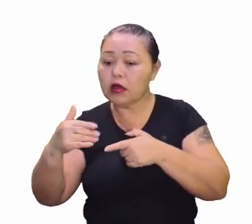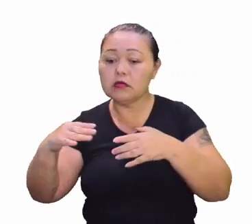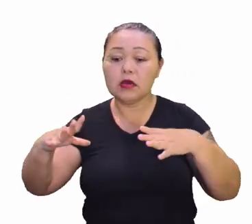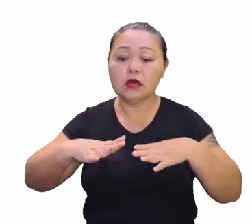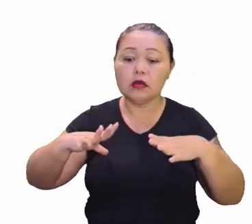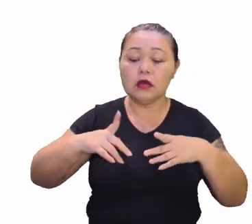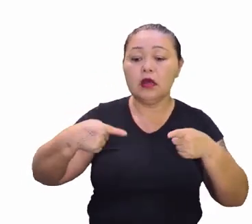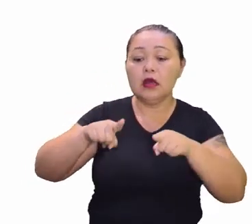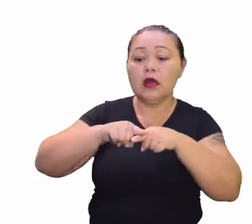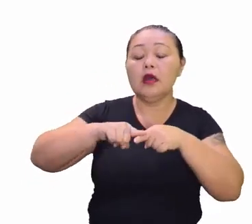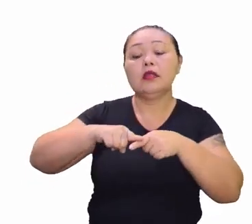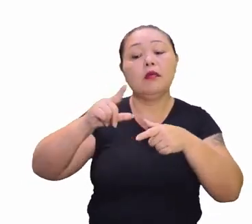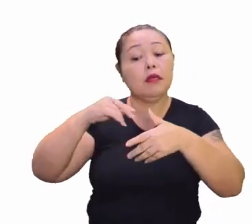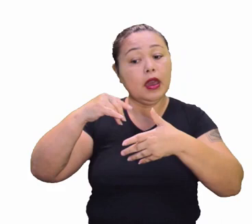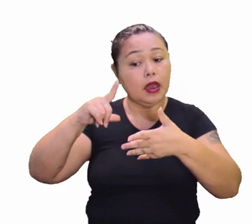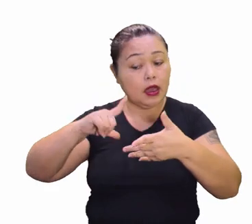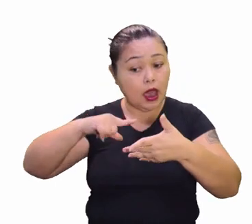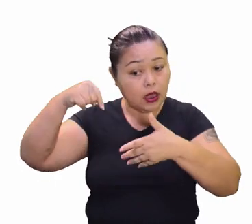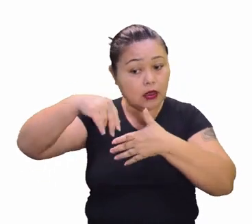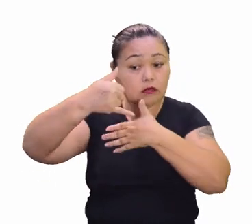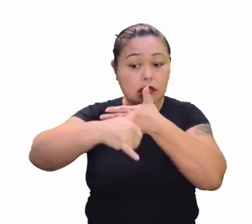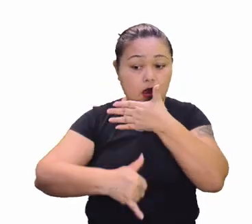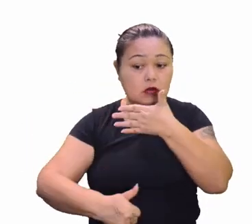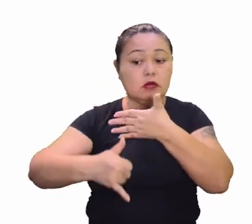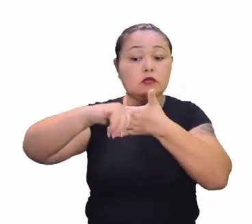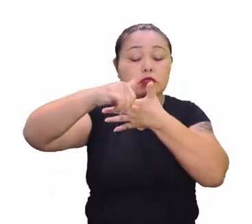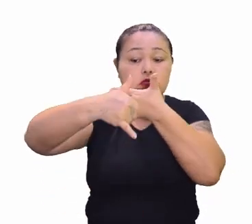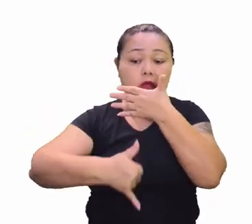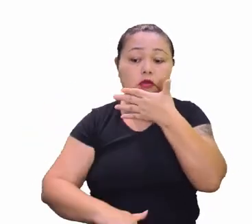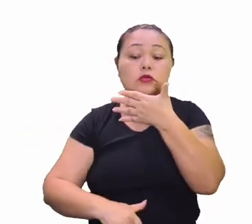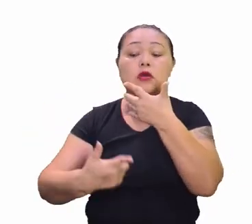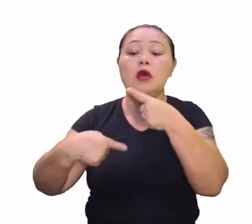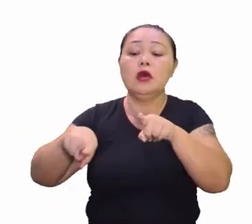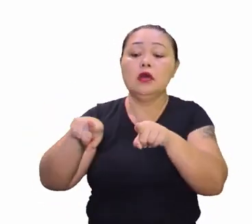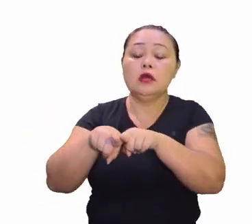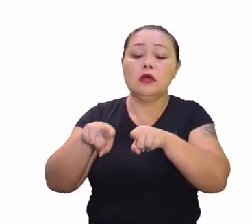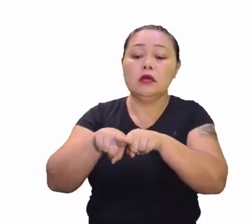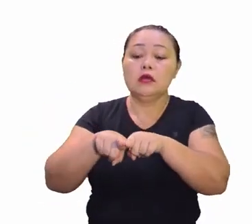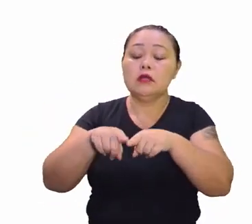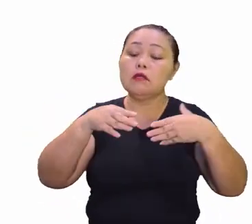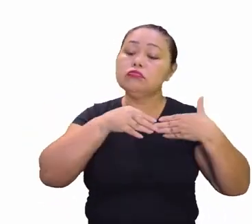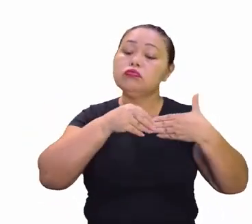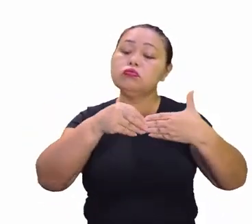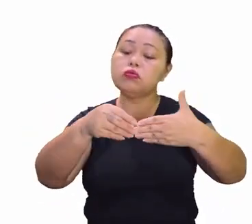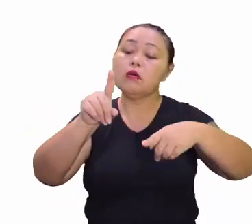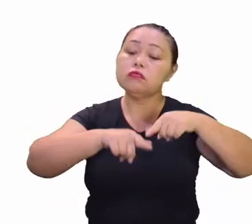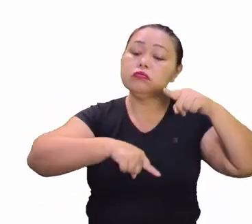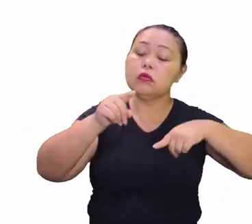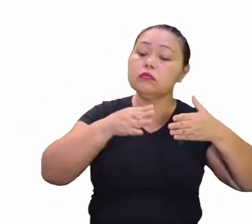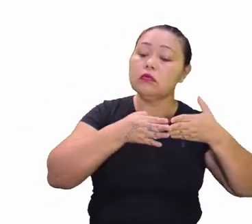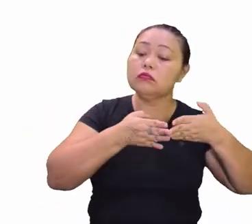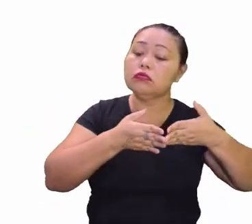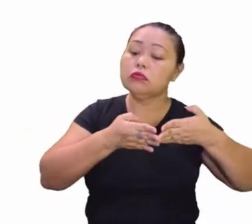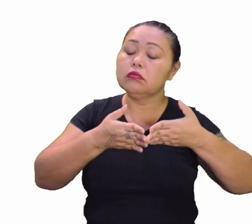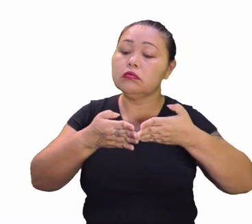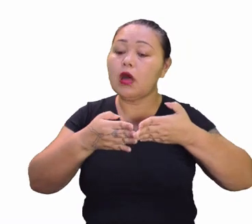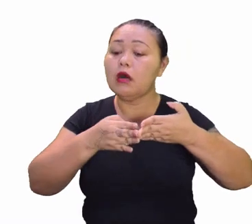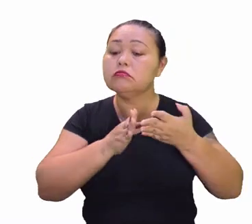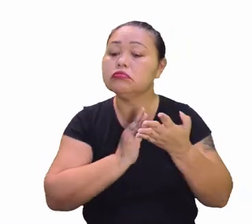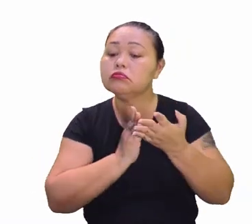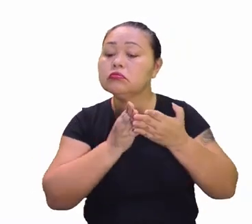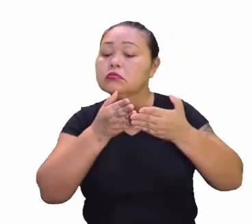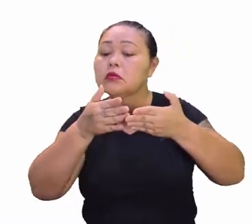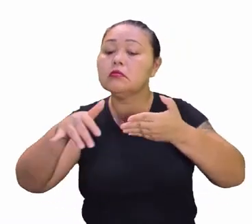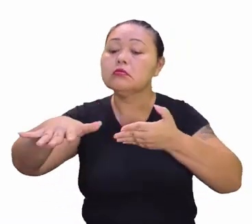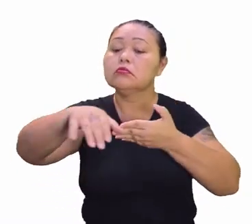produção energética e também importante para a questão do escoamento de produtos que vão para várias